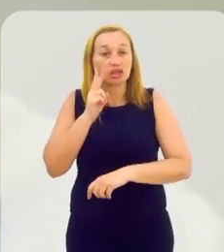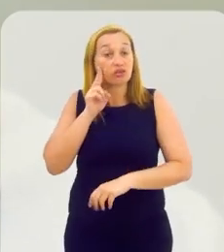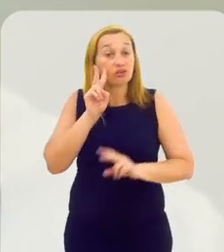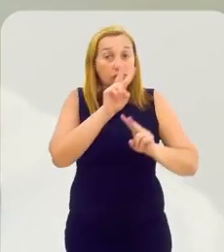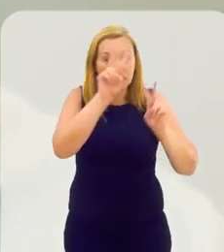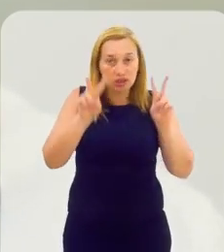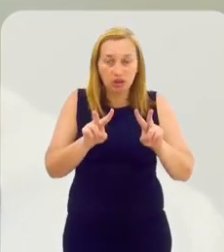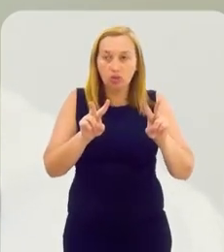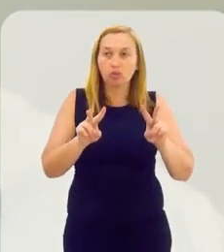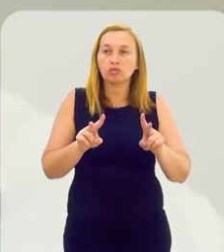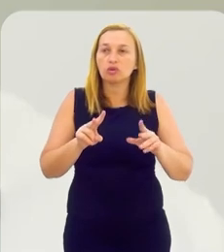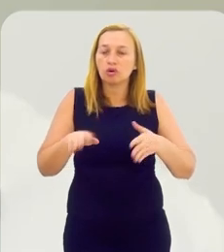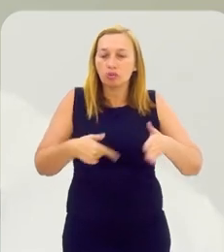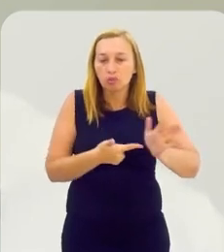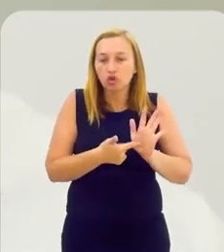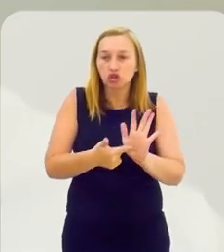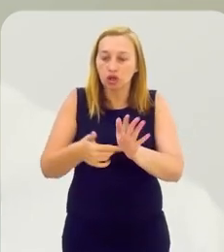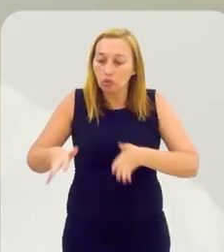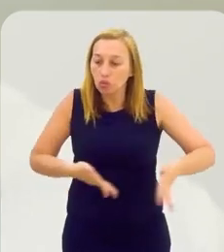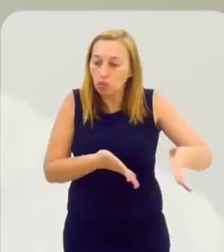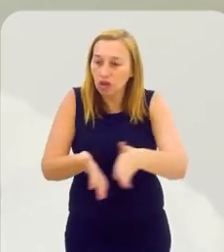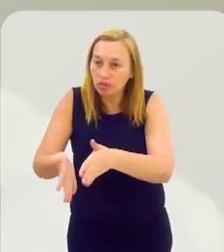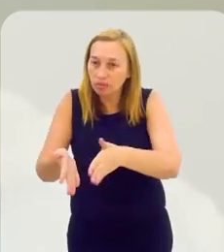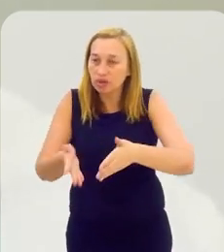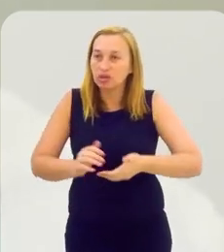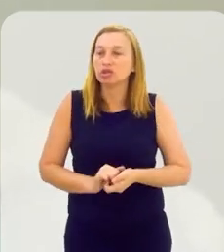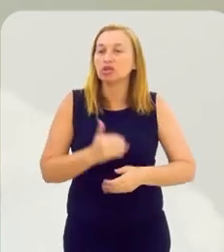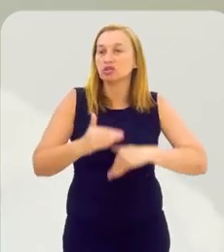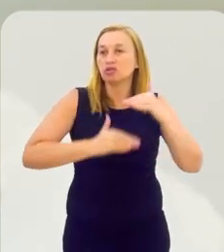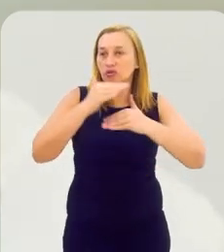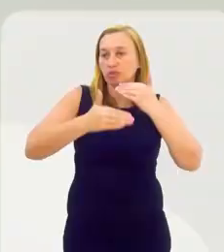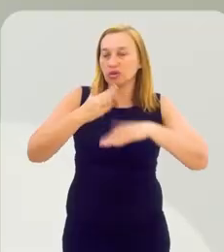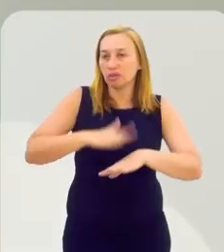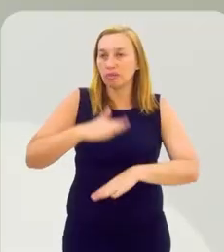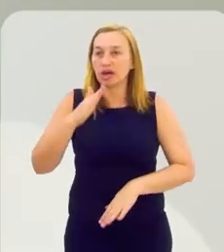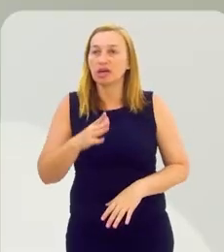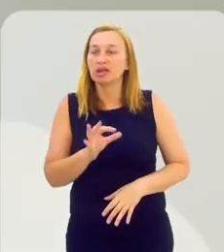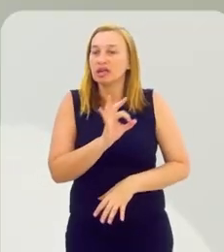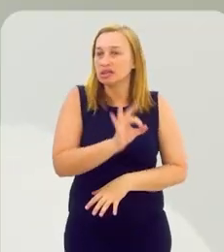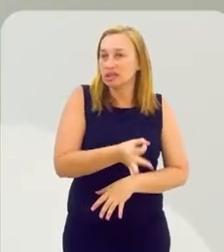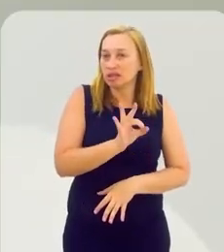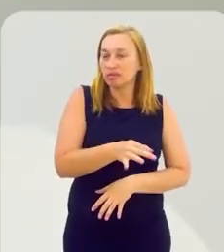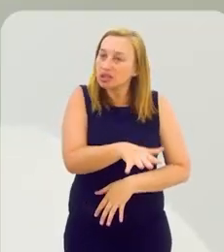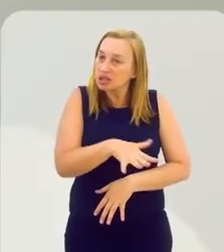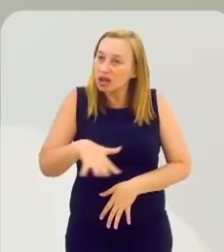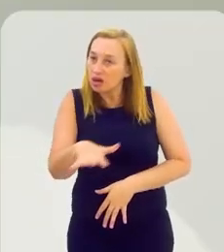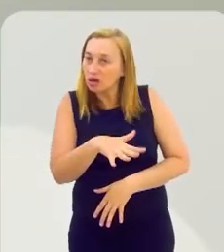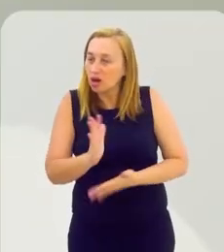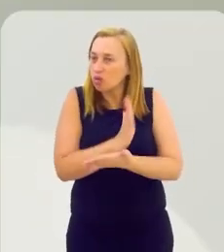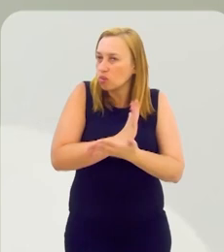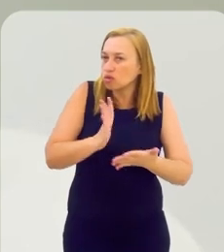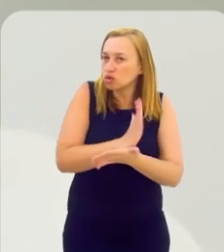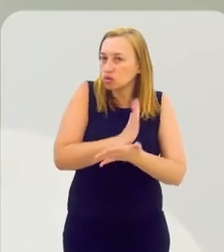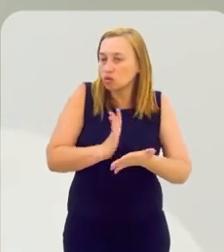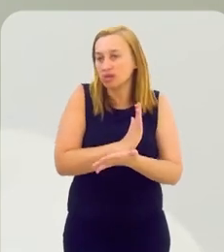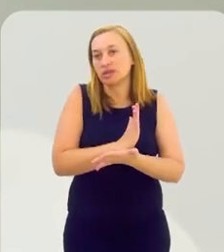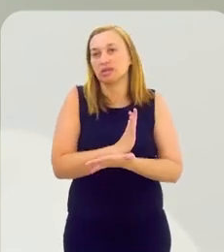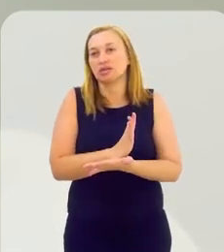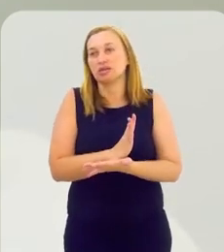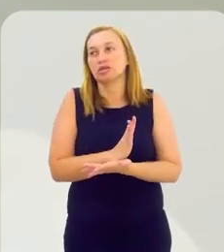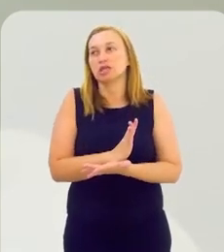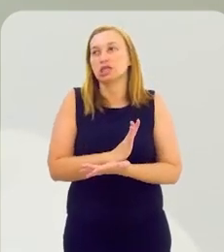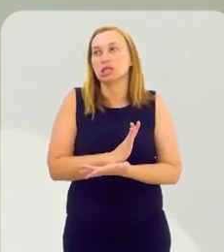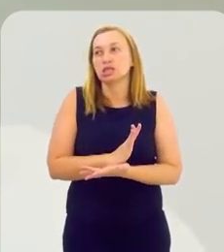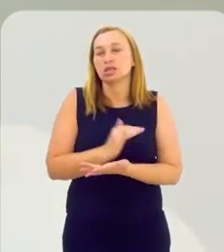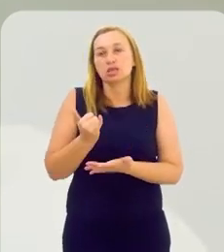ver, para apontar um caminho de maior desenvolvimento? Pontualmente, para o setor, tem algumas coisas que são bem relevantes.